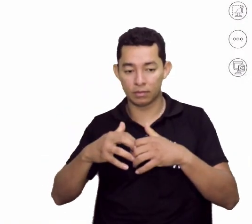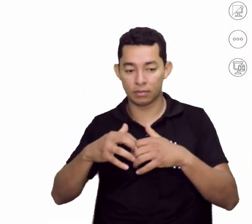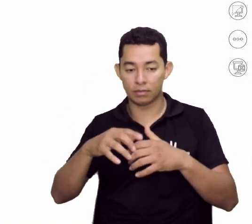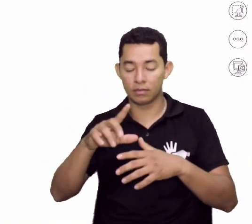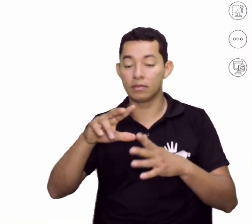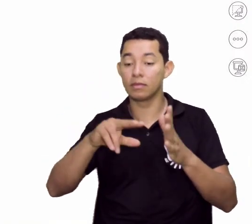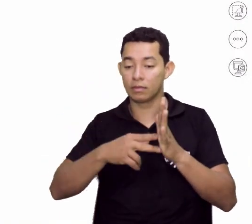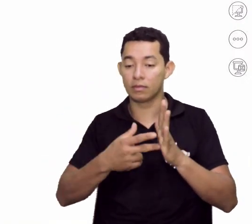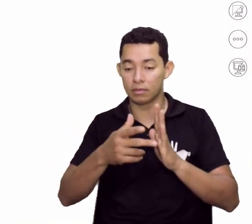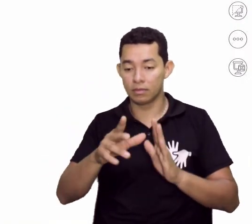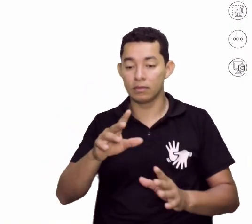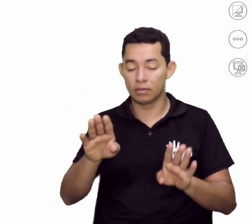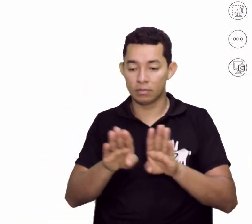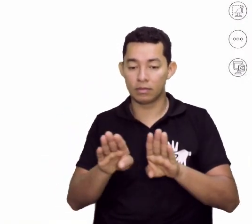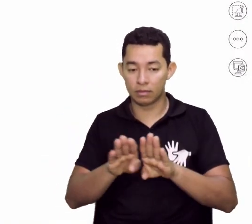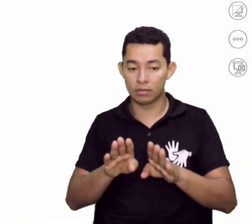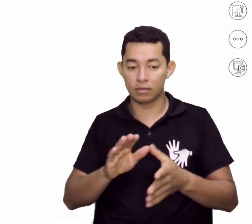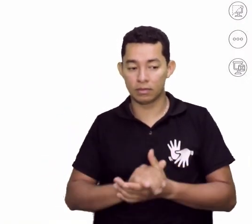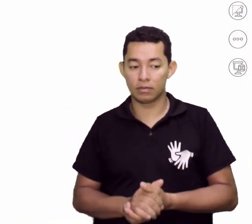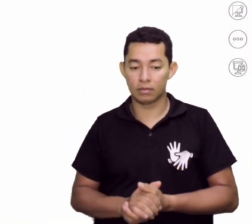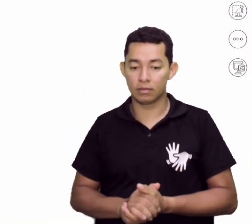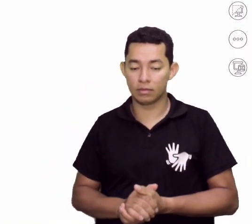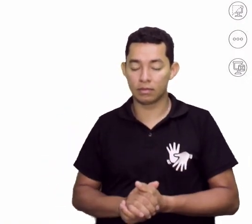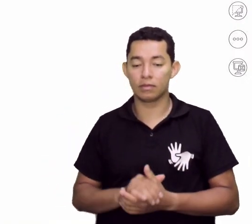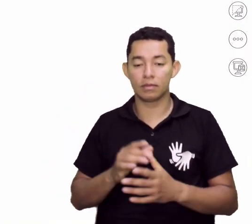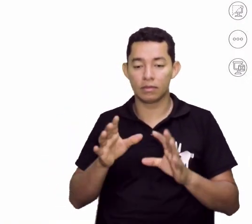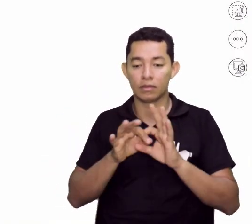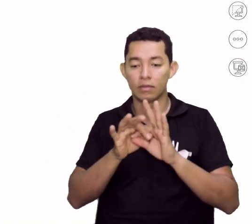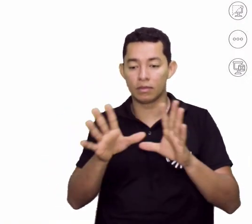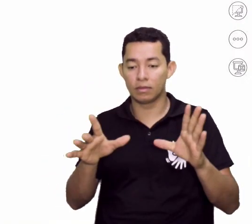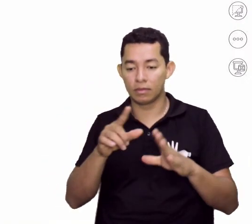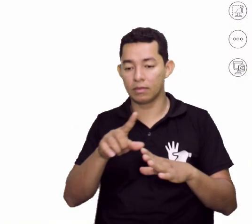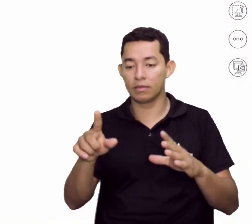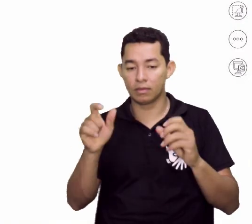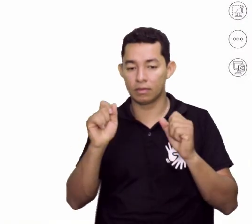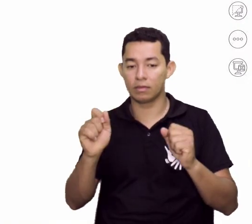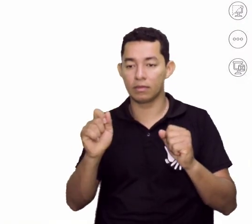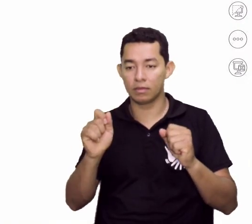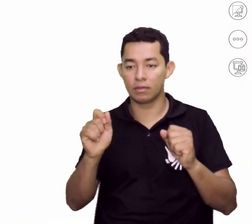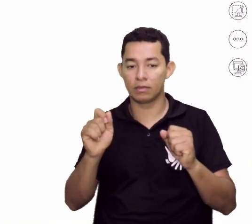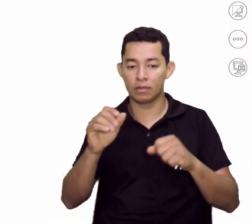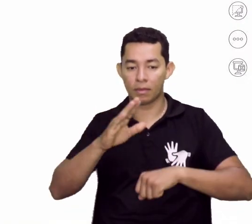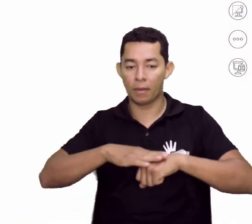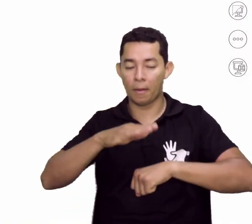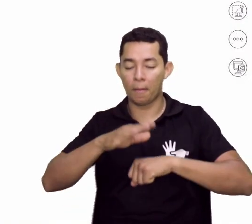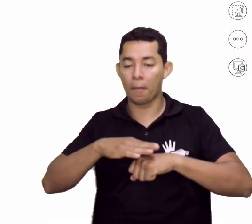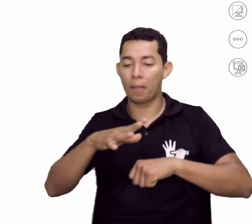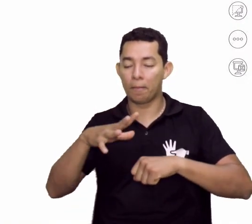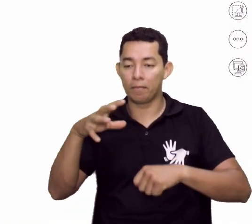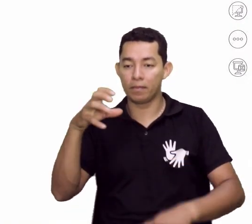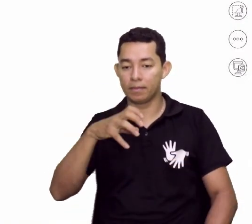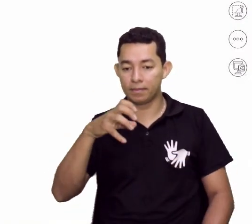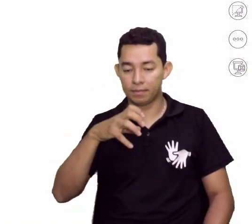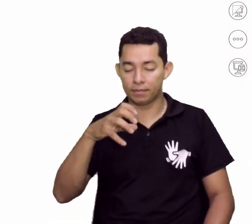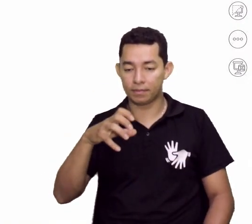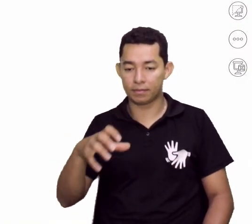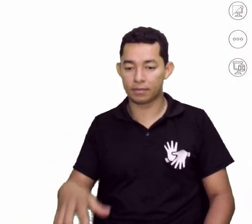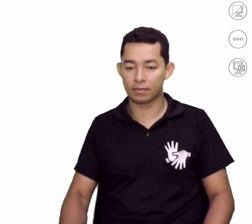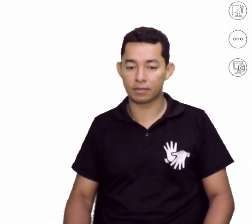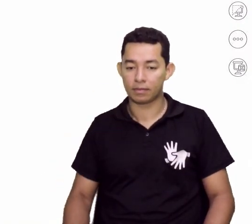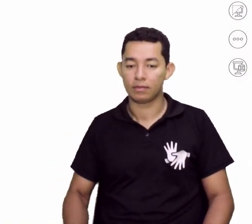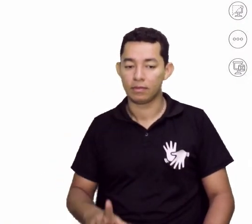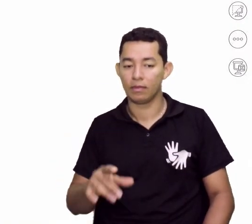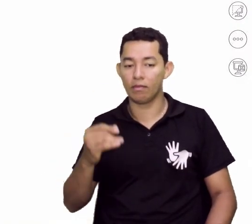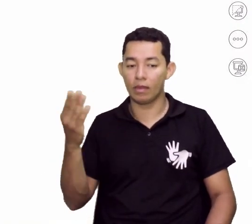ok? Fica livre, estou falando isso aí só para dar possibilidades, mais possibilidades, né? Trata-se de uma